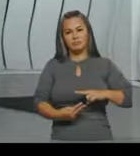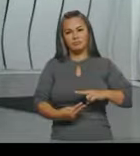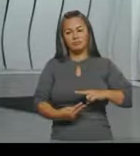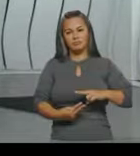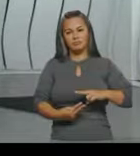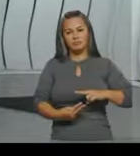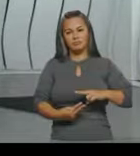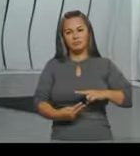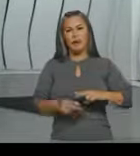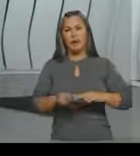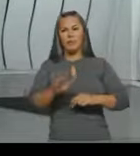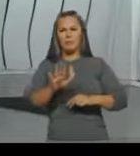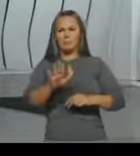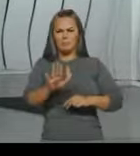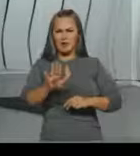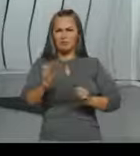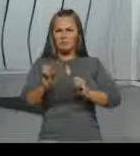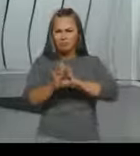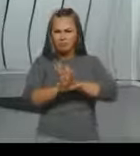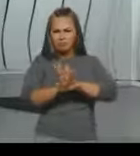que é o seguinte, eu acabei?